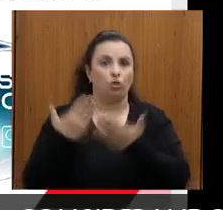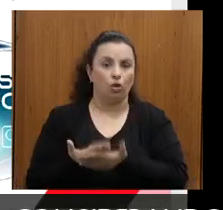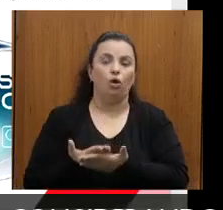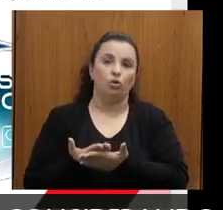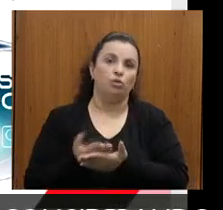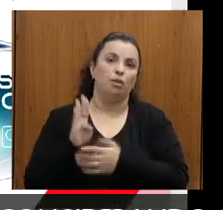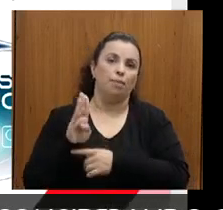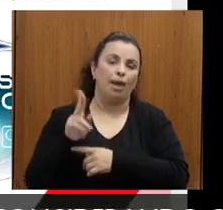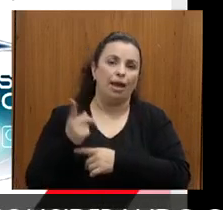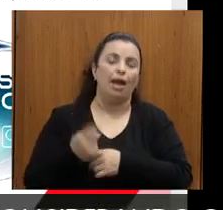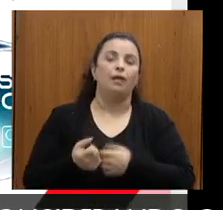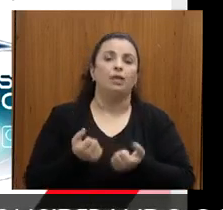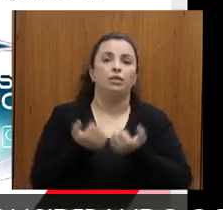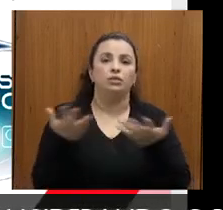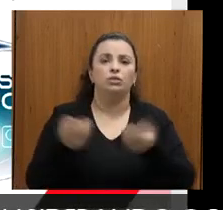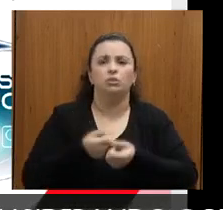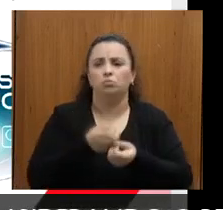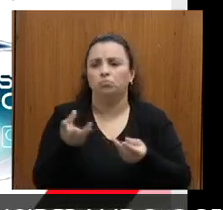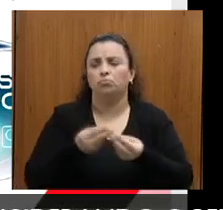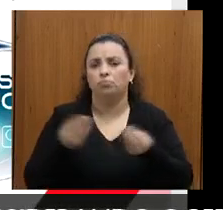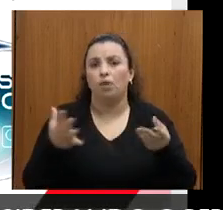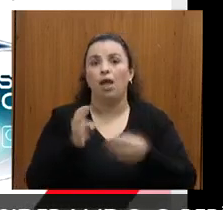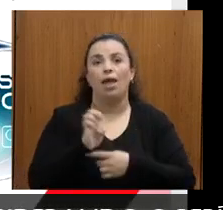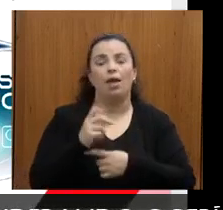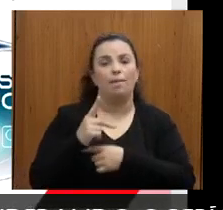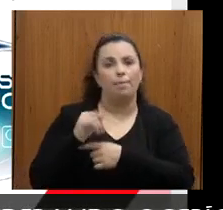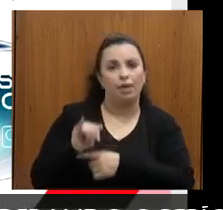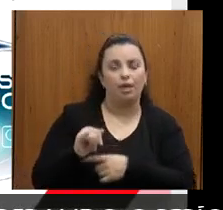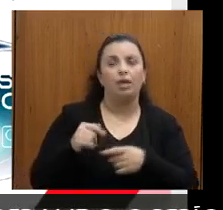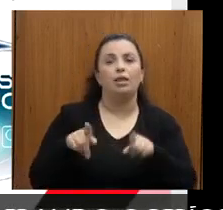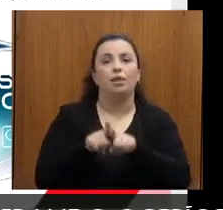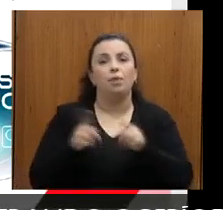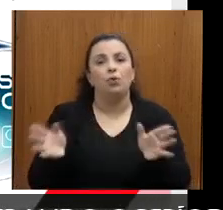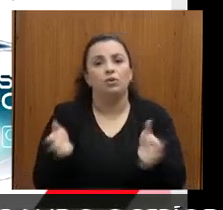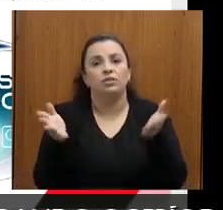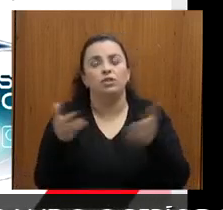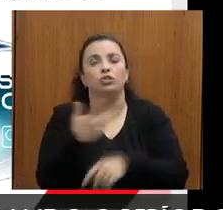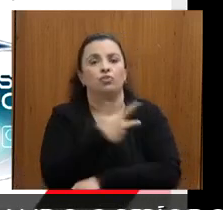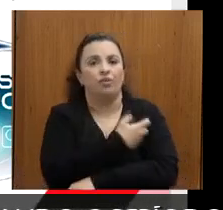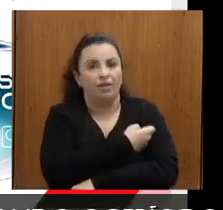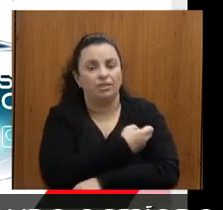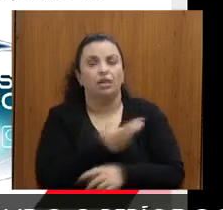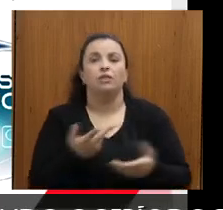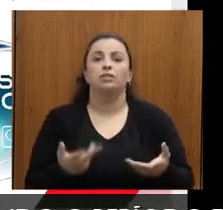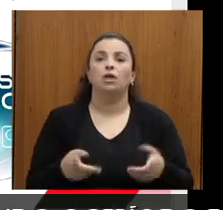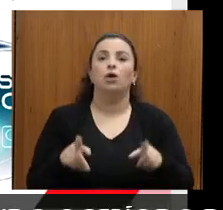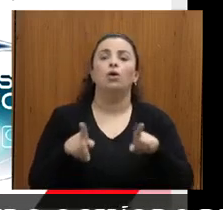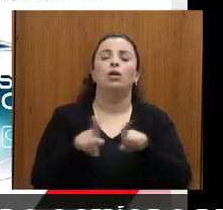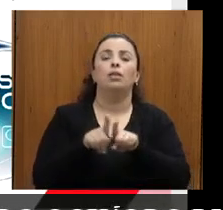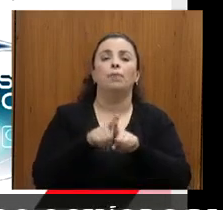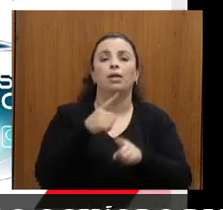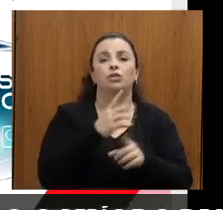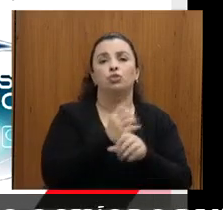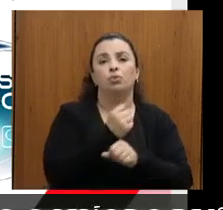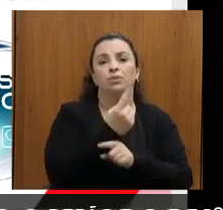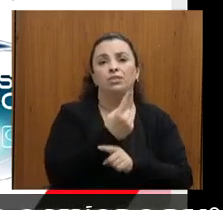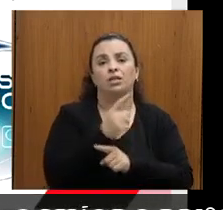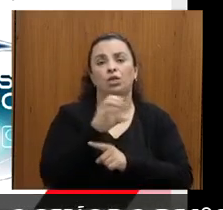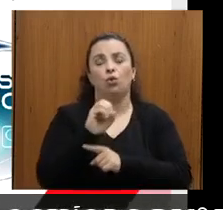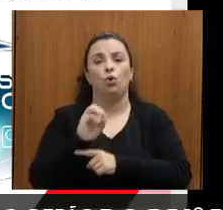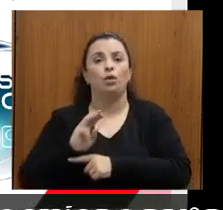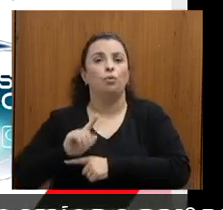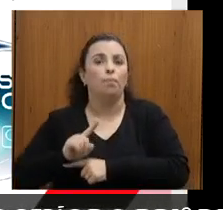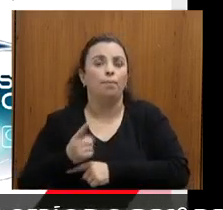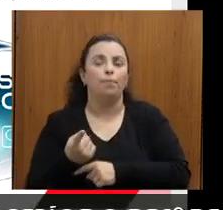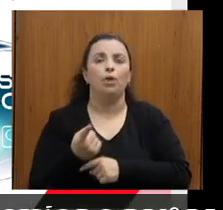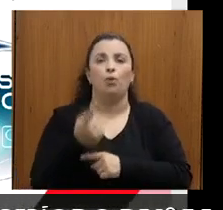de equipamentos de proteção individual e o incentivo à vacinação e 108 mil treinamentos à